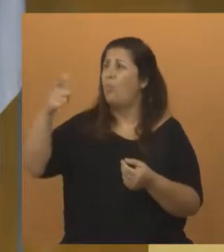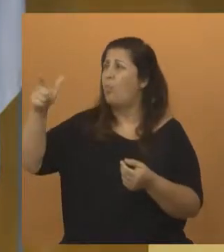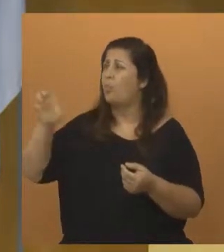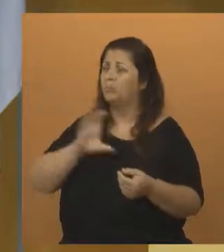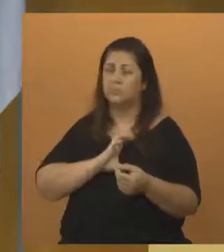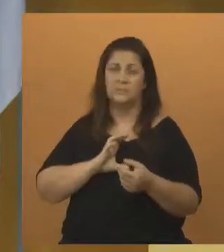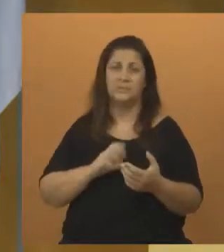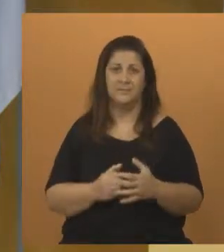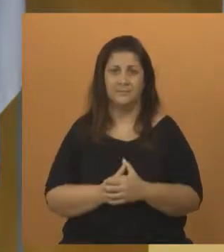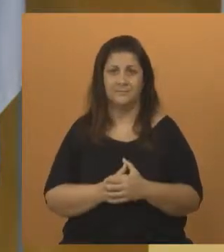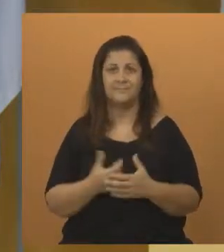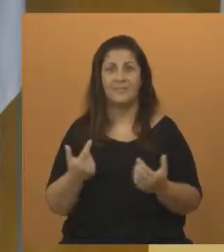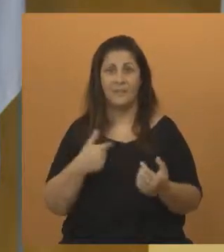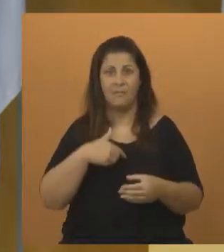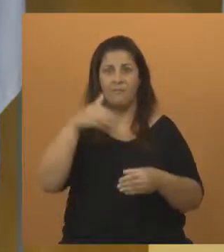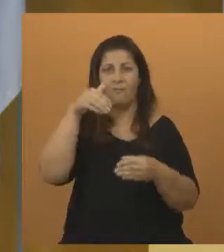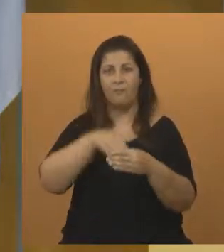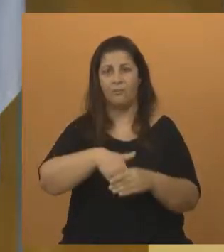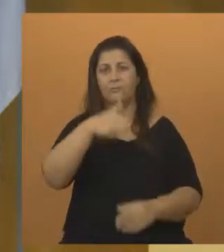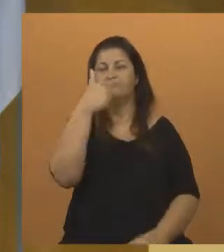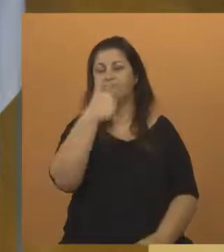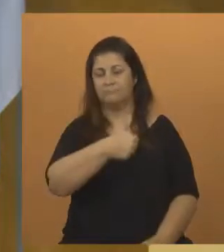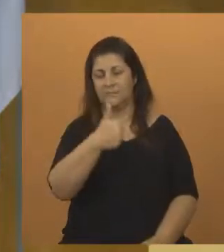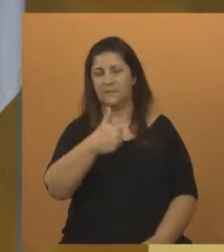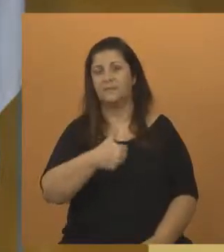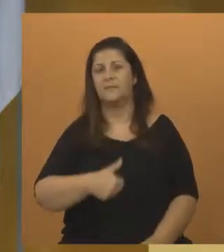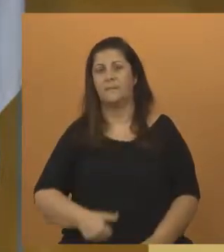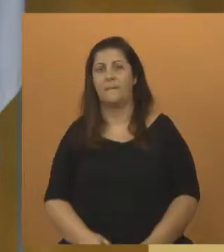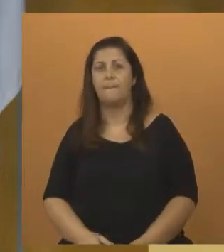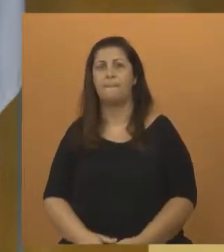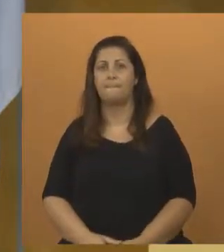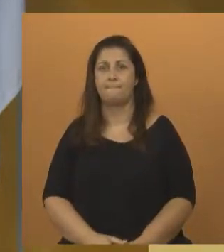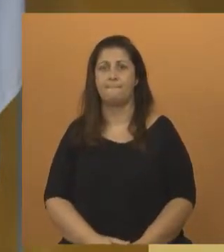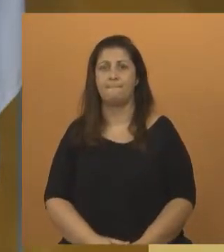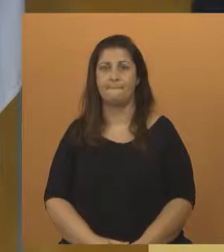quero adiantar aqui que sou favorável ao projeto.